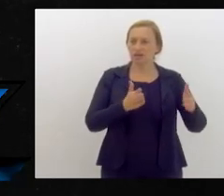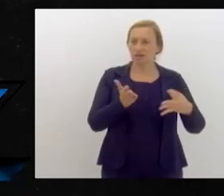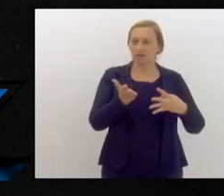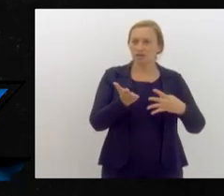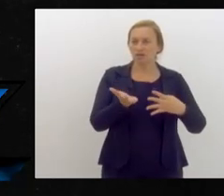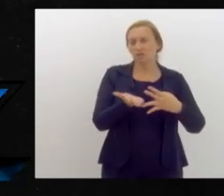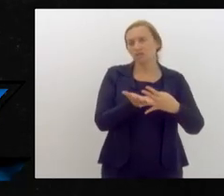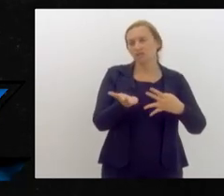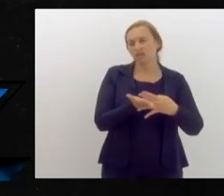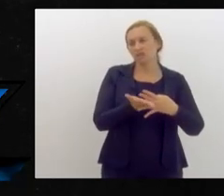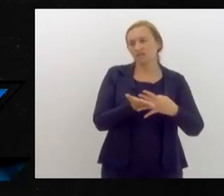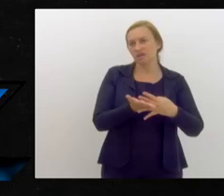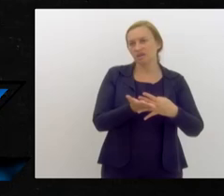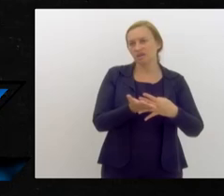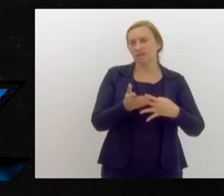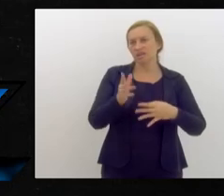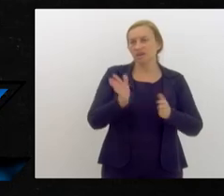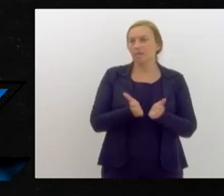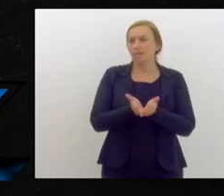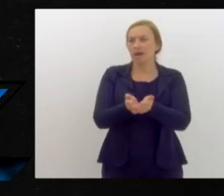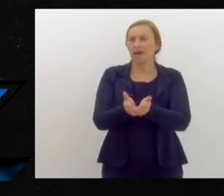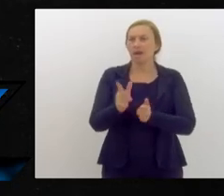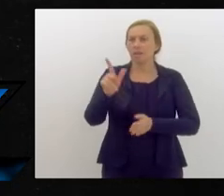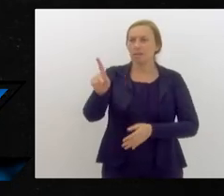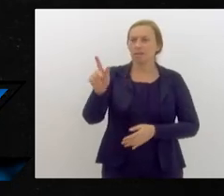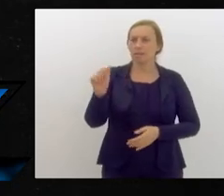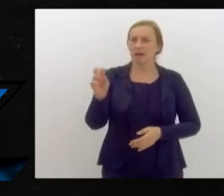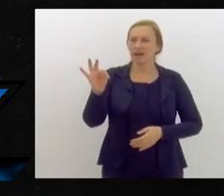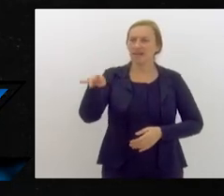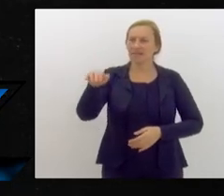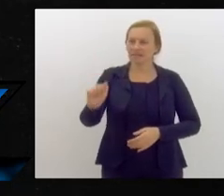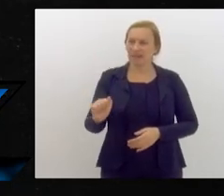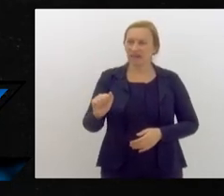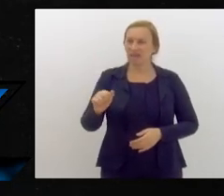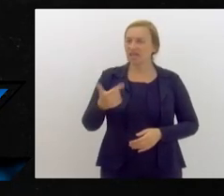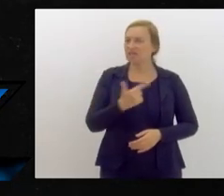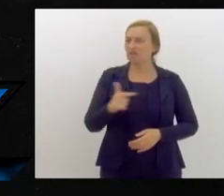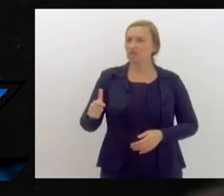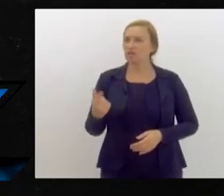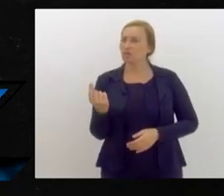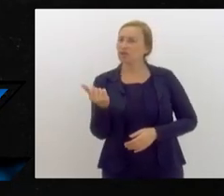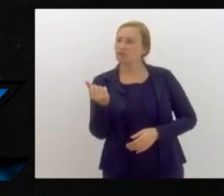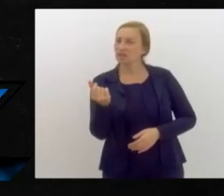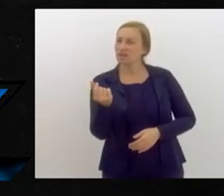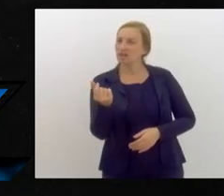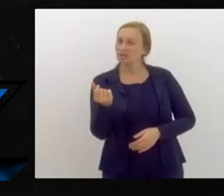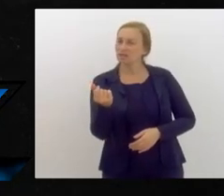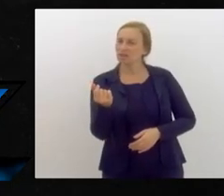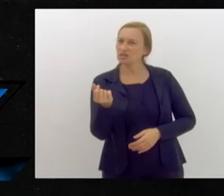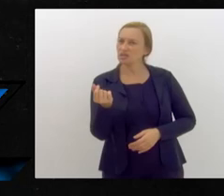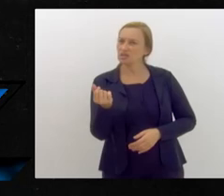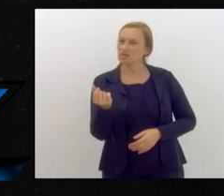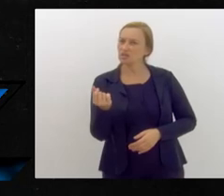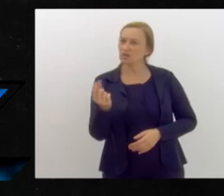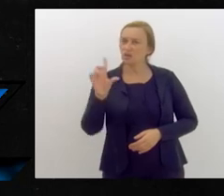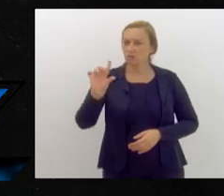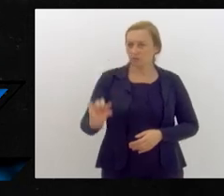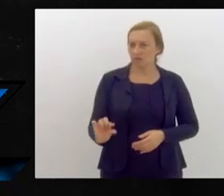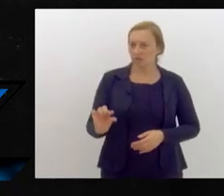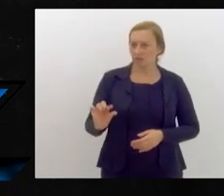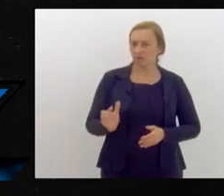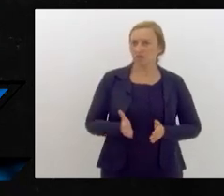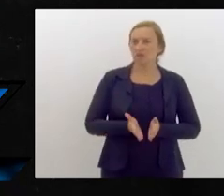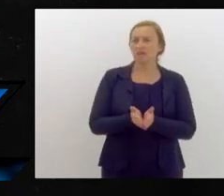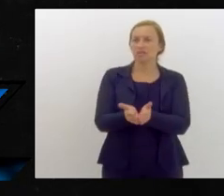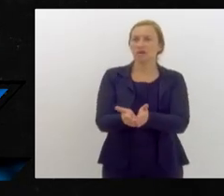das barcas de Paquetá e não ter uma tarifa a preços populares nas barcas